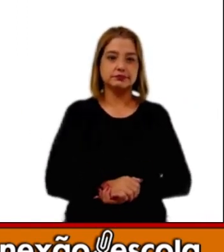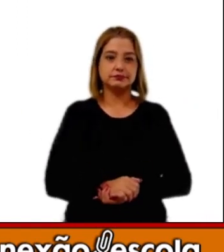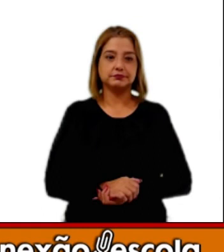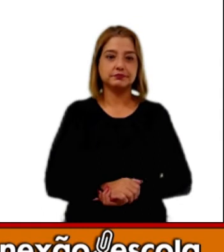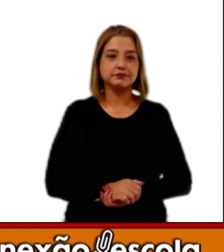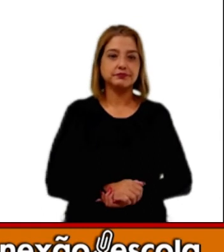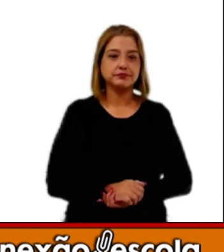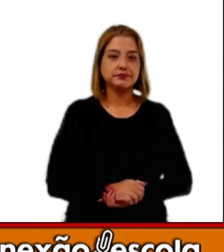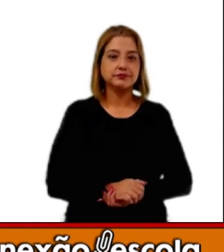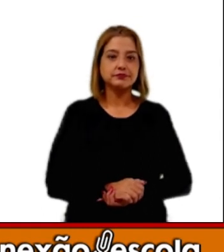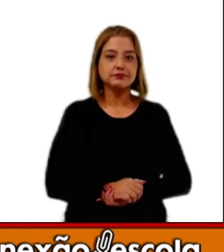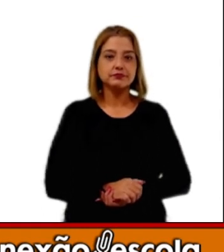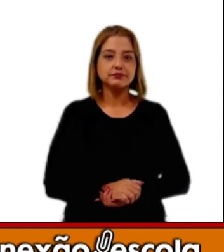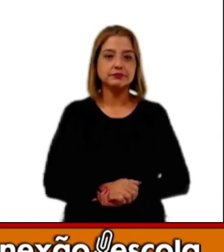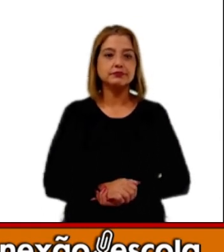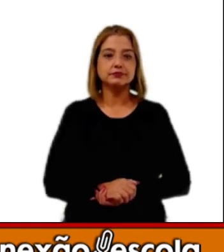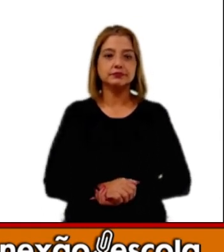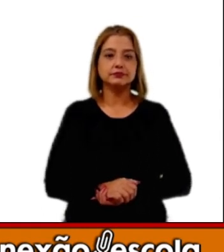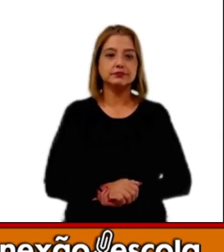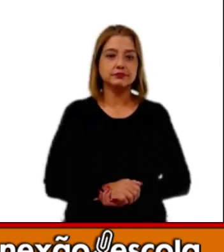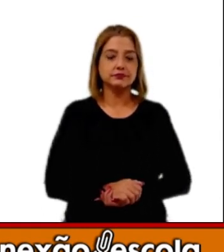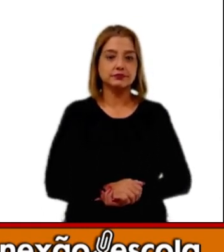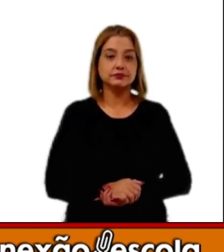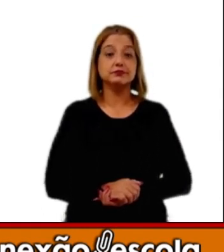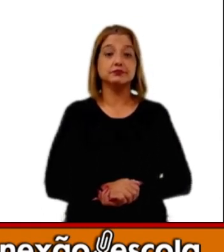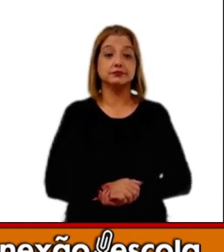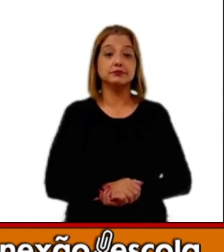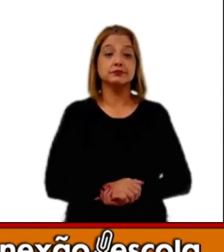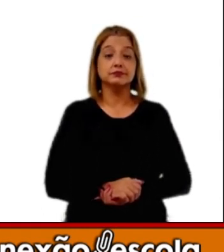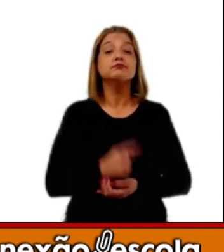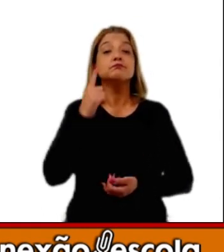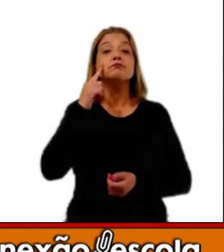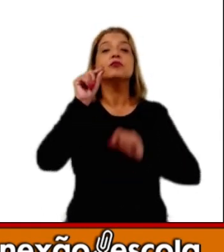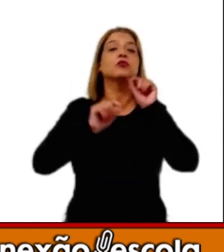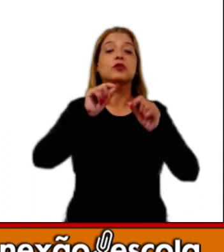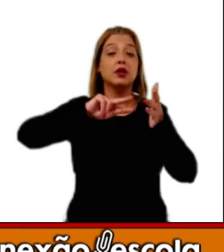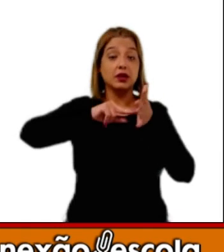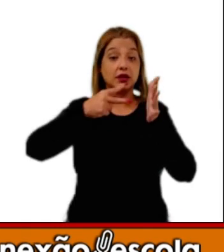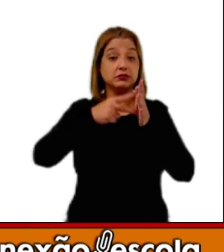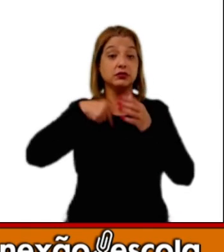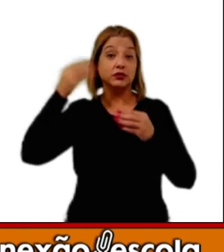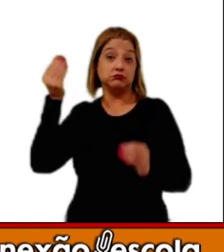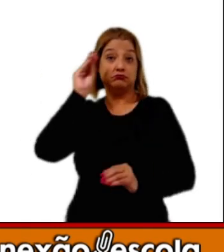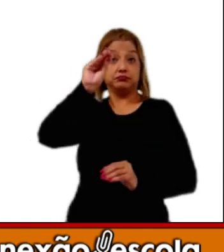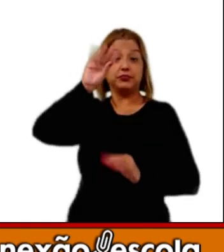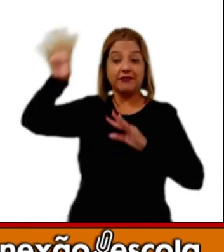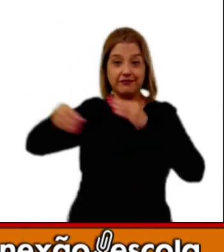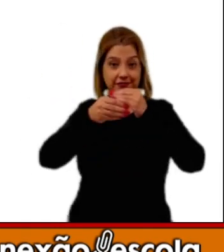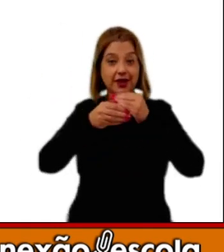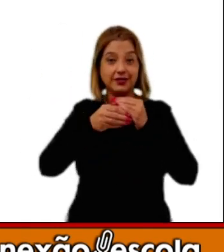I have is formed of test tomorrow você Joana acrescentei aí um conectivo